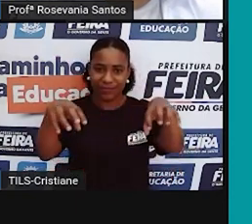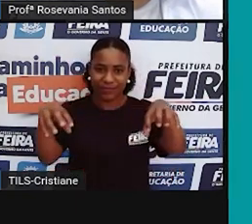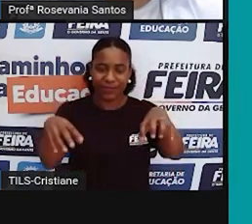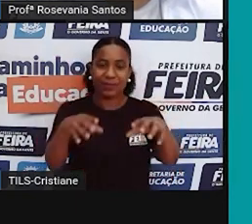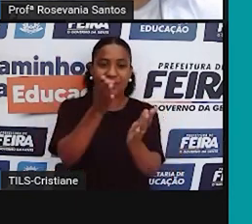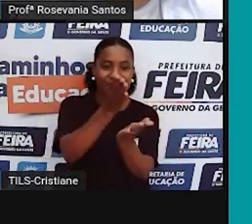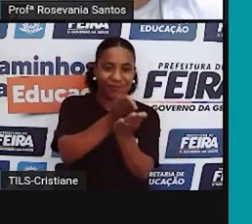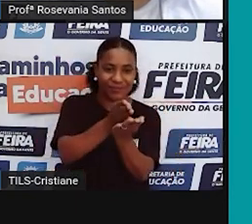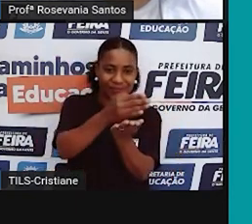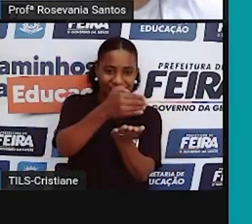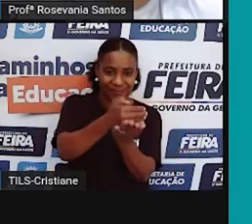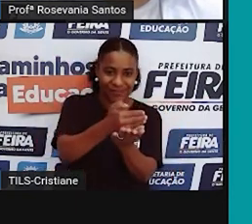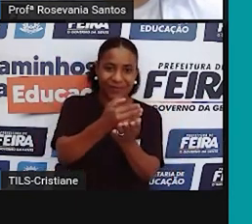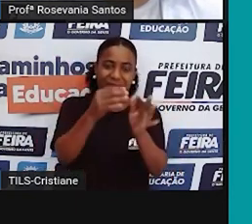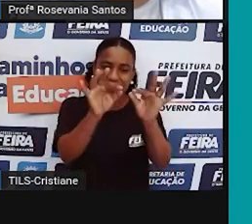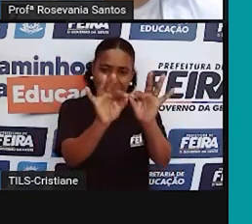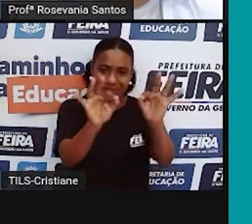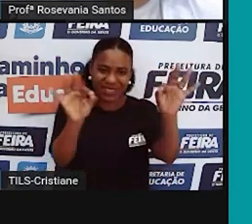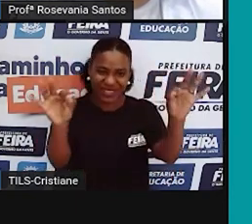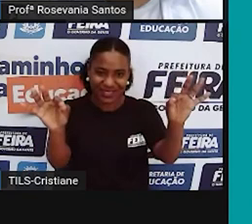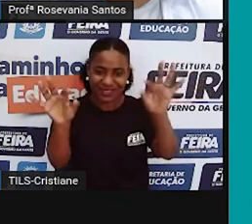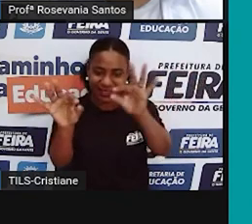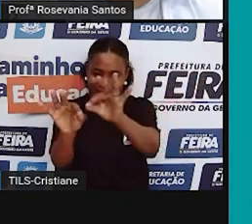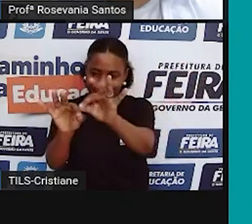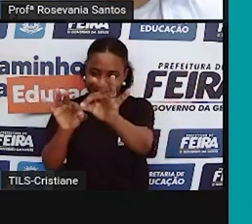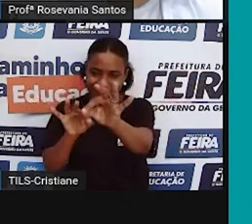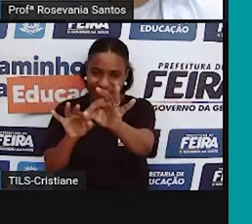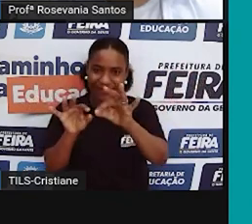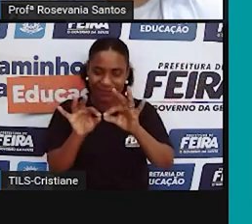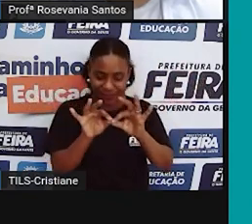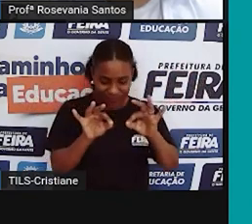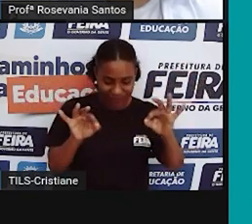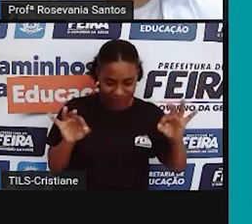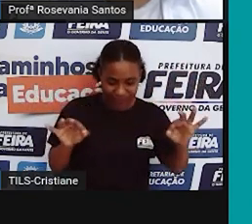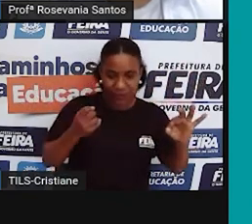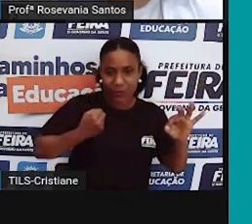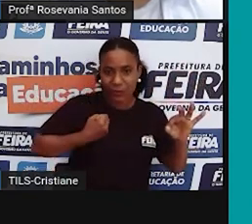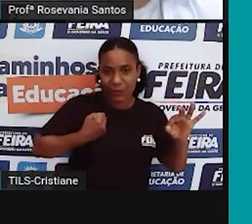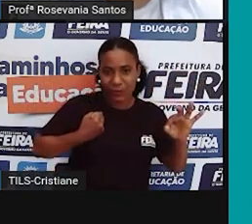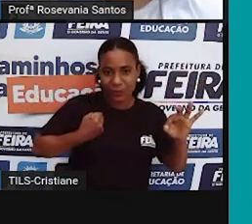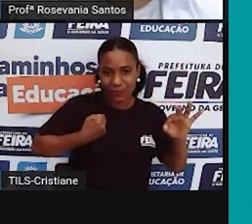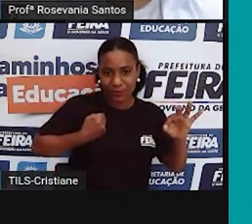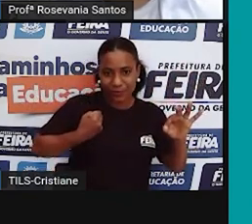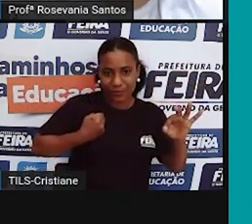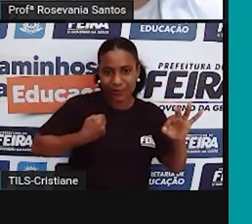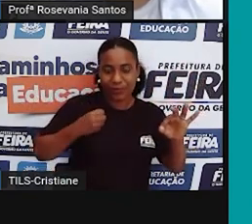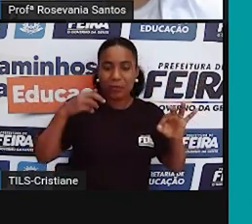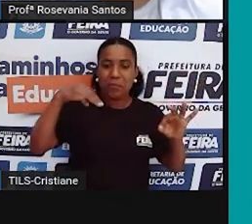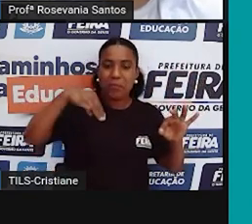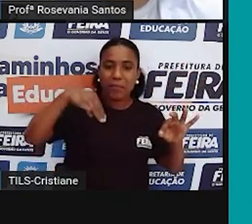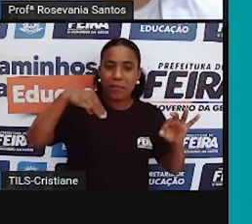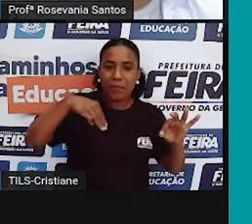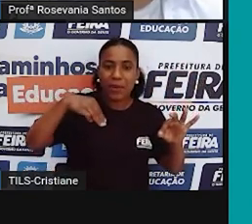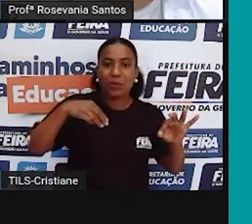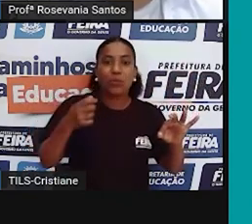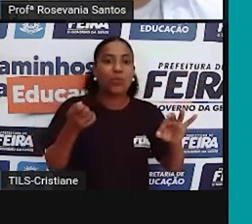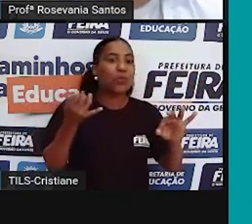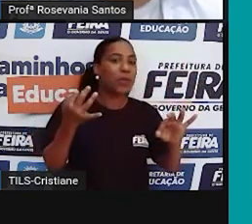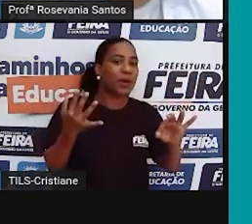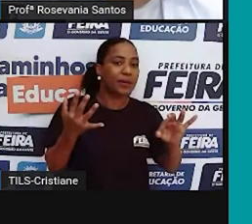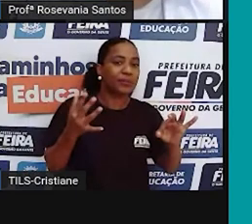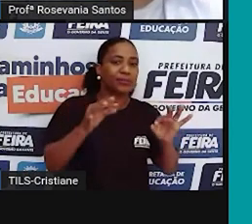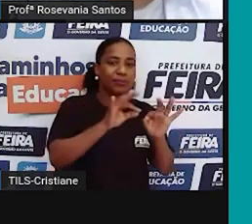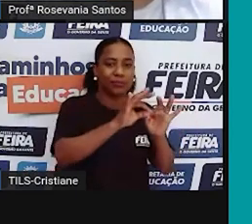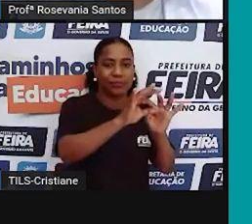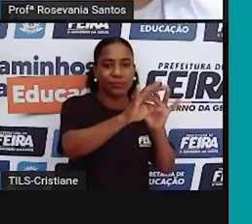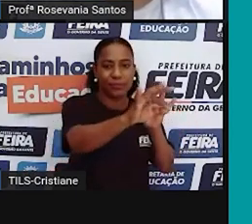Eu tenho a metragem de tudo, ó, aqui escrito. Para quê? Para que eu não faça, no caso, uma construção, que depois